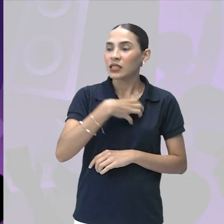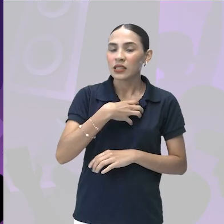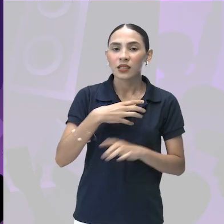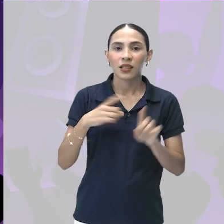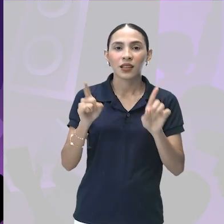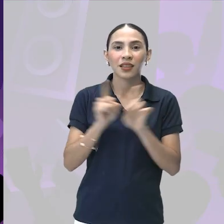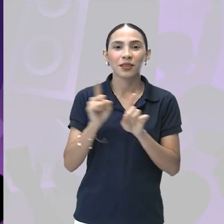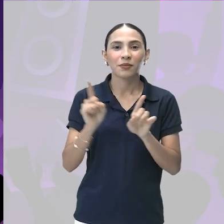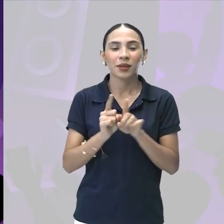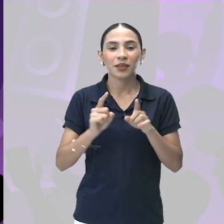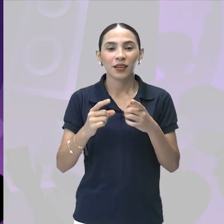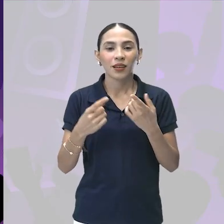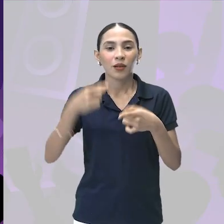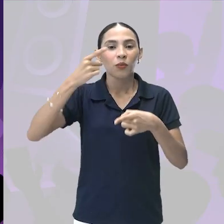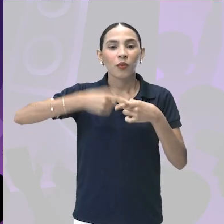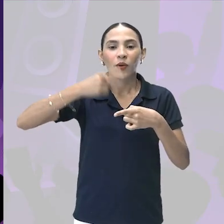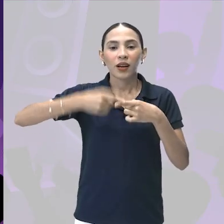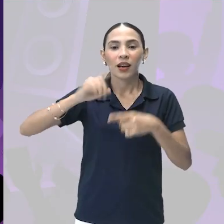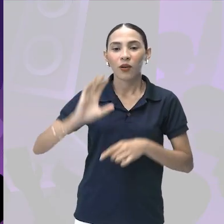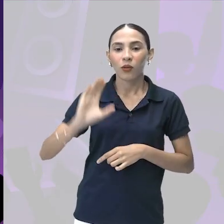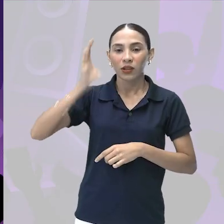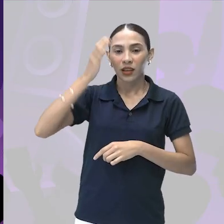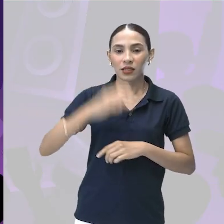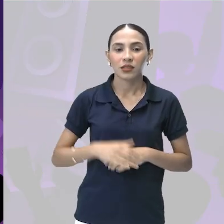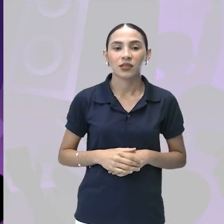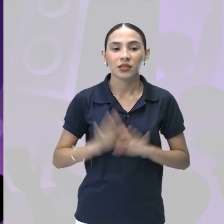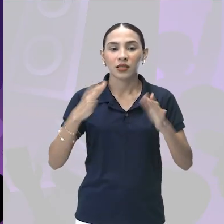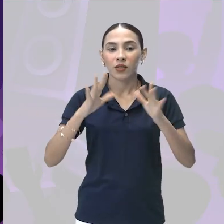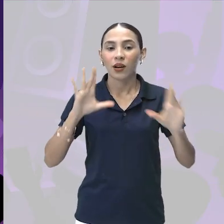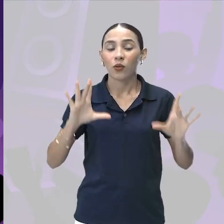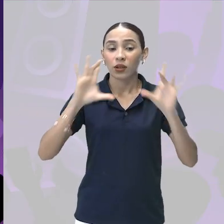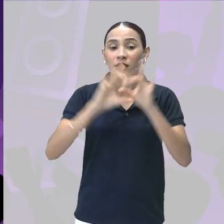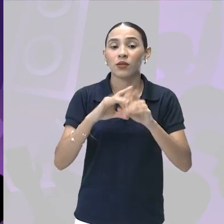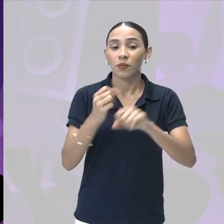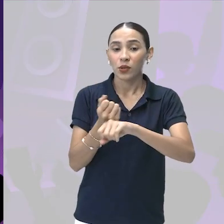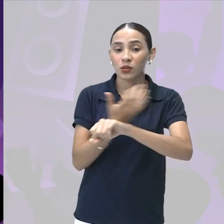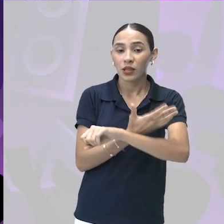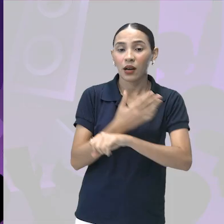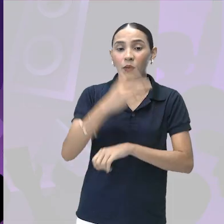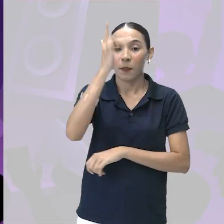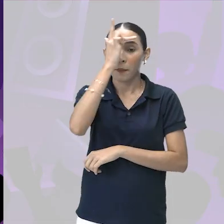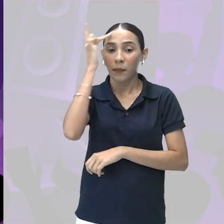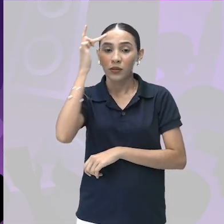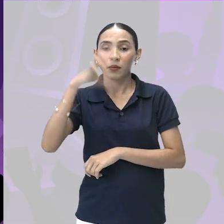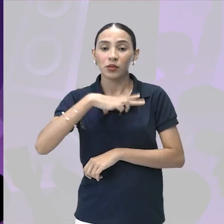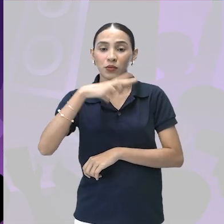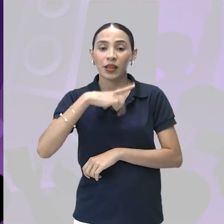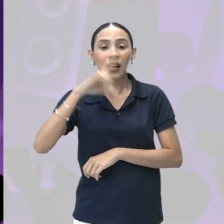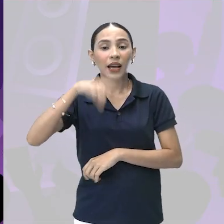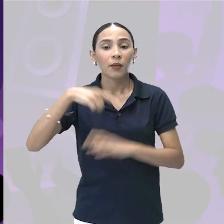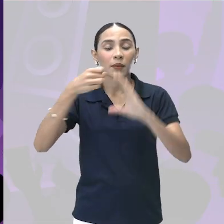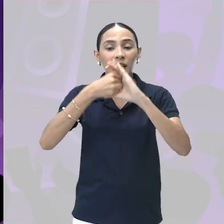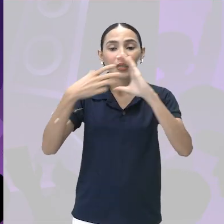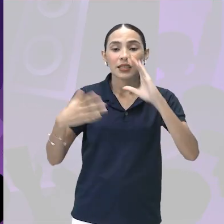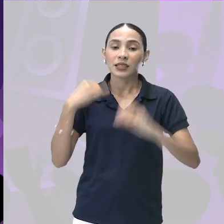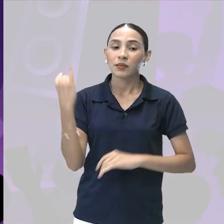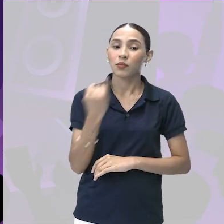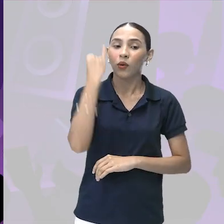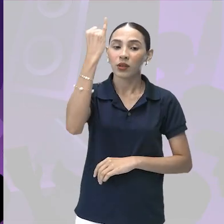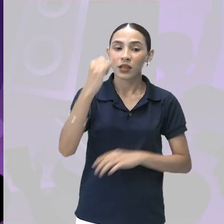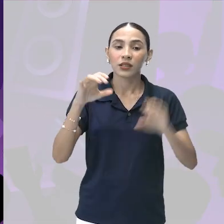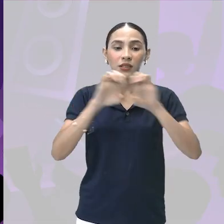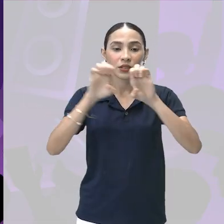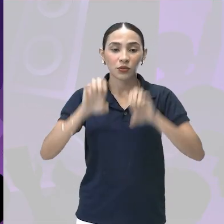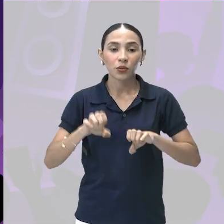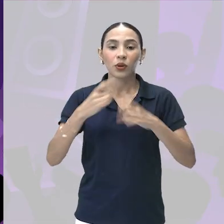e por que isso ocorre? A conexão emocional pessoal é um aspecto crucial da